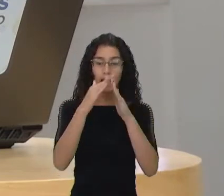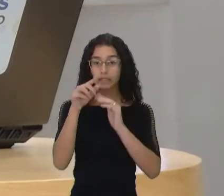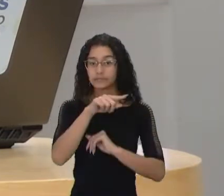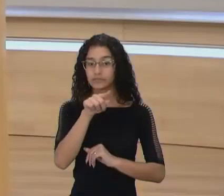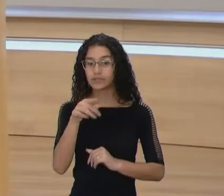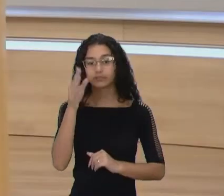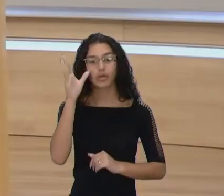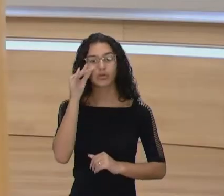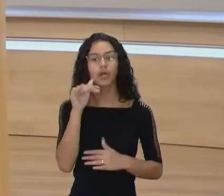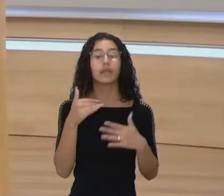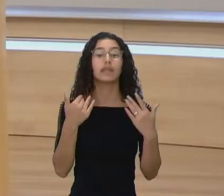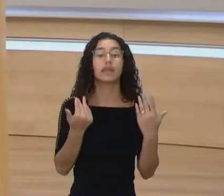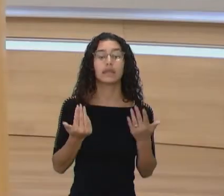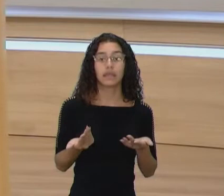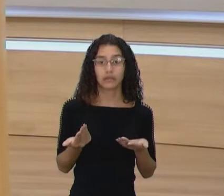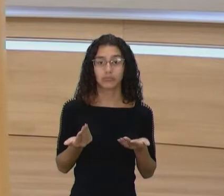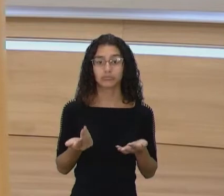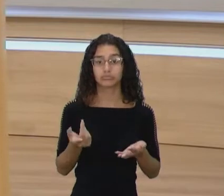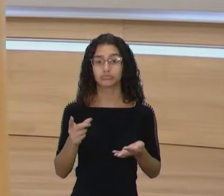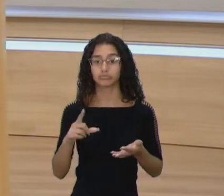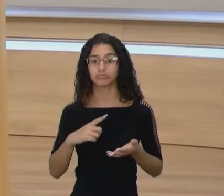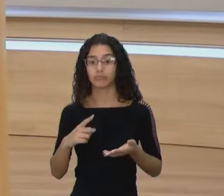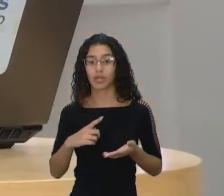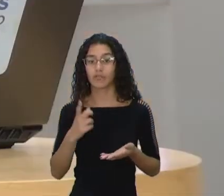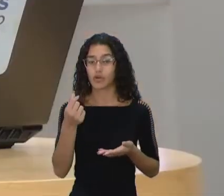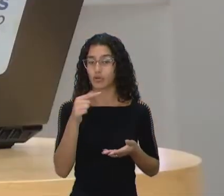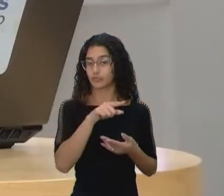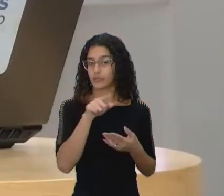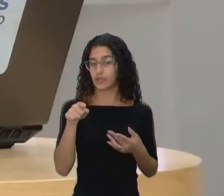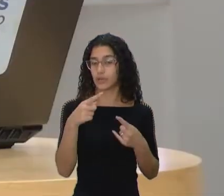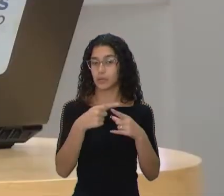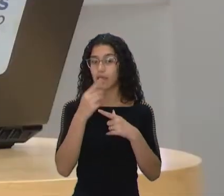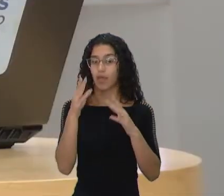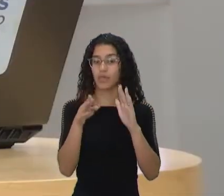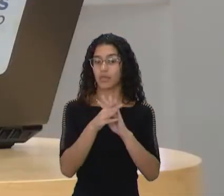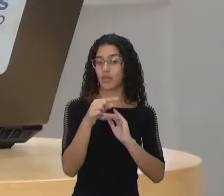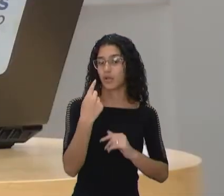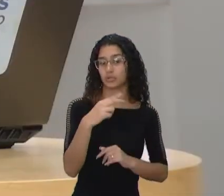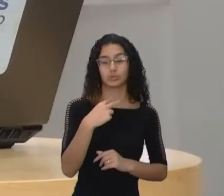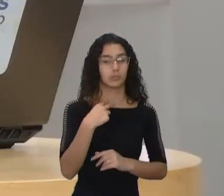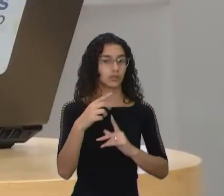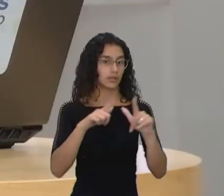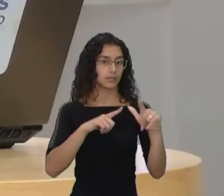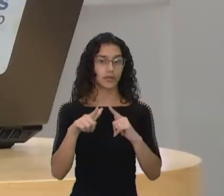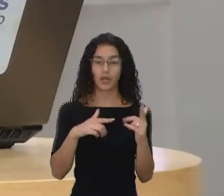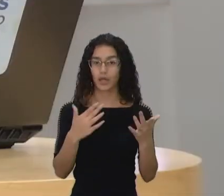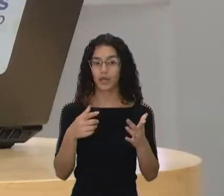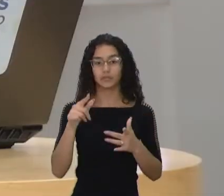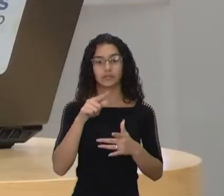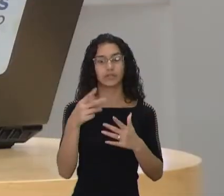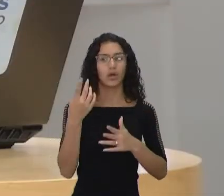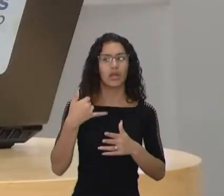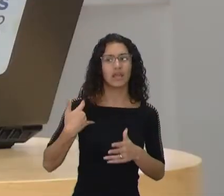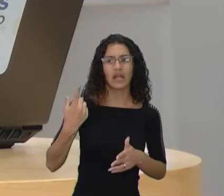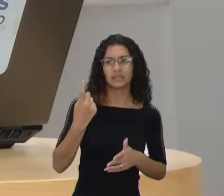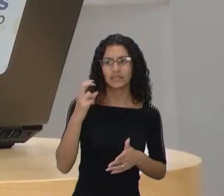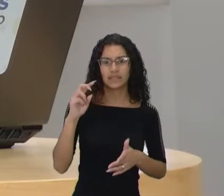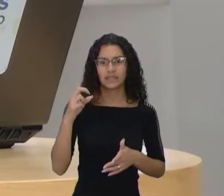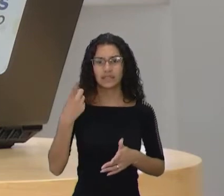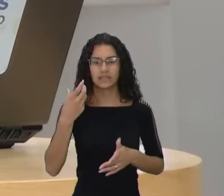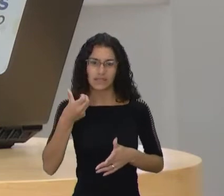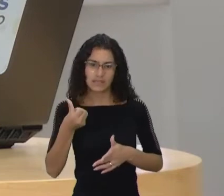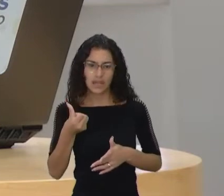vocês, eu fico curiosa, quem assumiu aí essas despesas? Porque até então a gente não pode trabalhar. Vocês estão aí com 15, 16